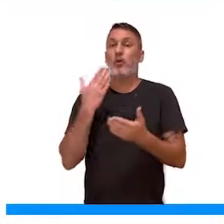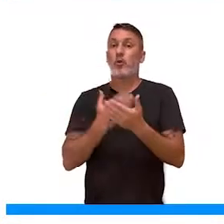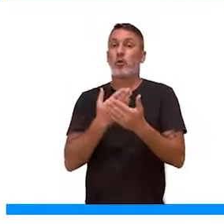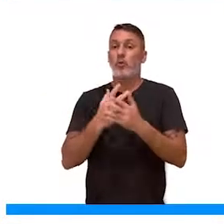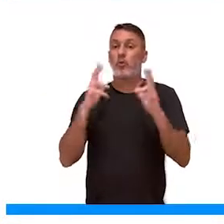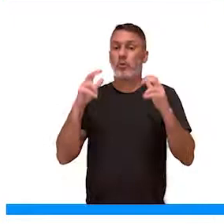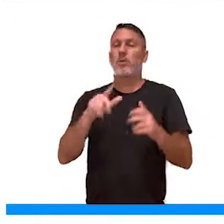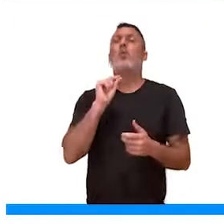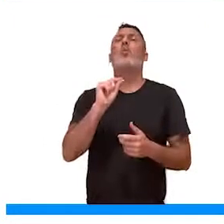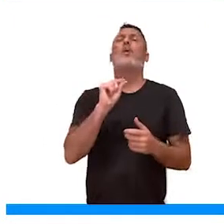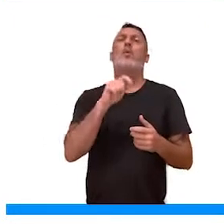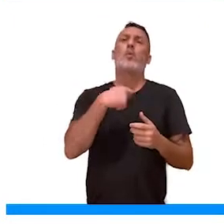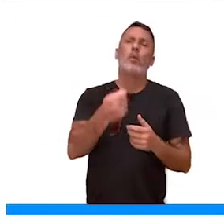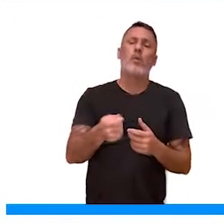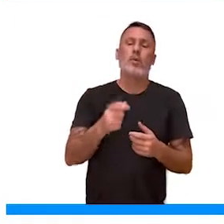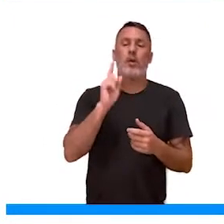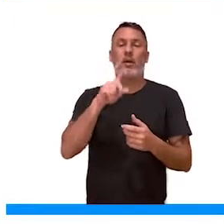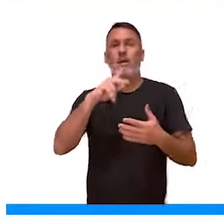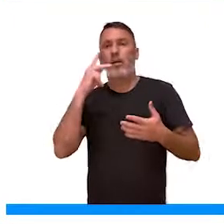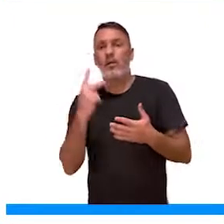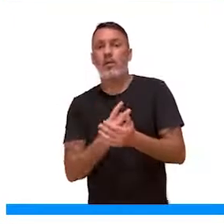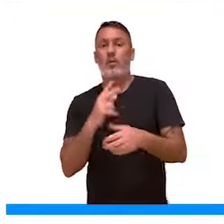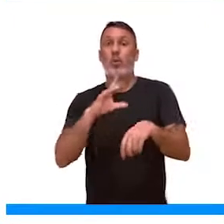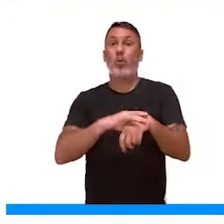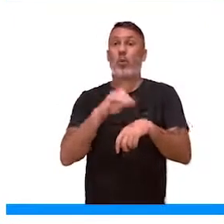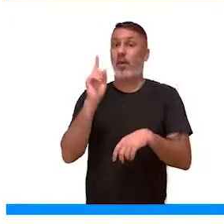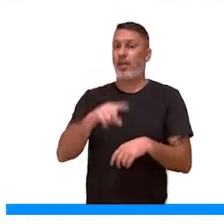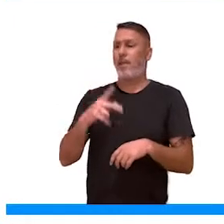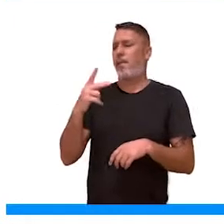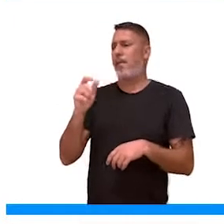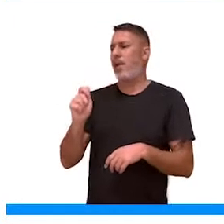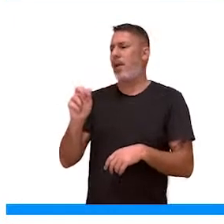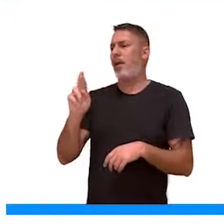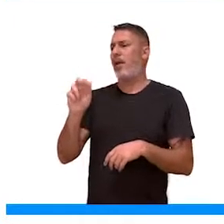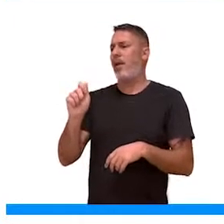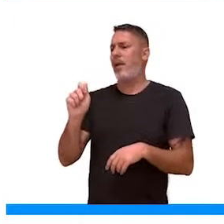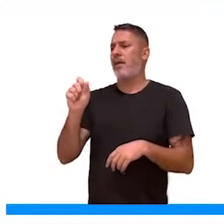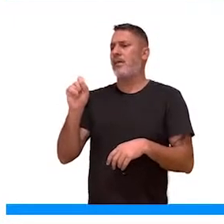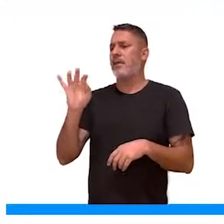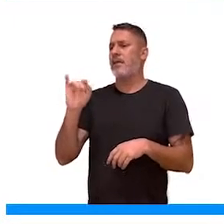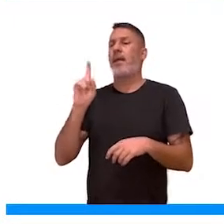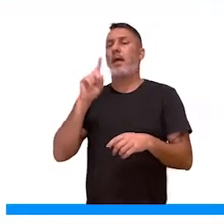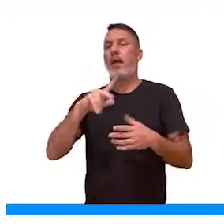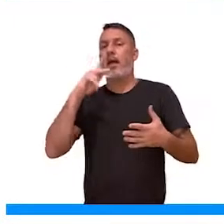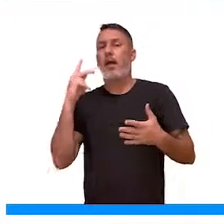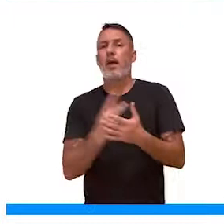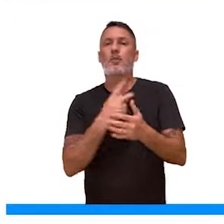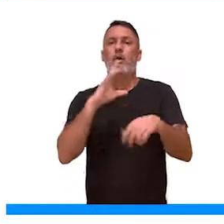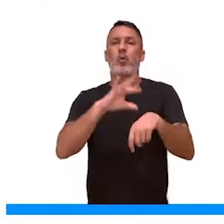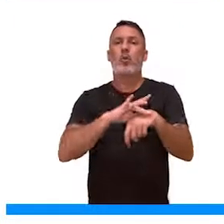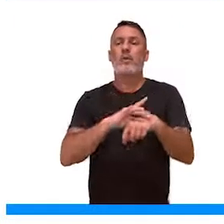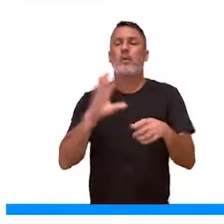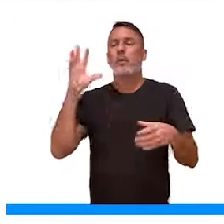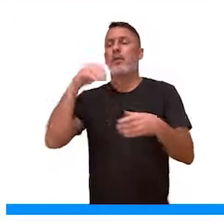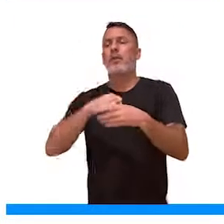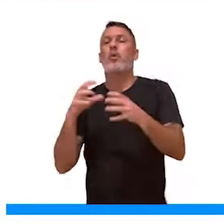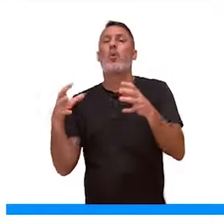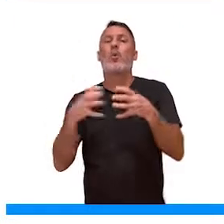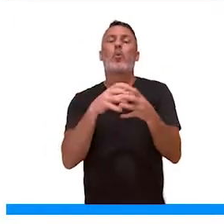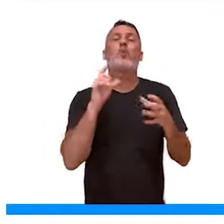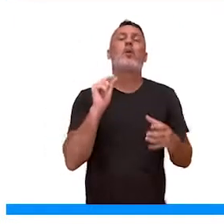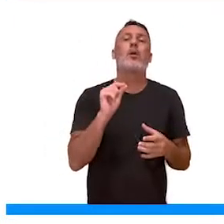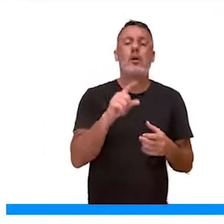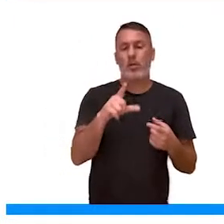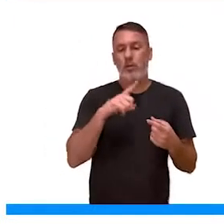do parasita. Quem é o parasita? É o causador da doença. E quem vai entrar dentro desse grupo de parasitas?